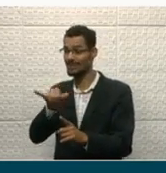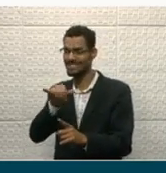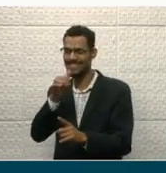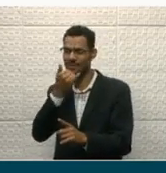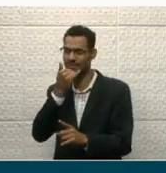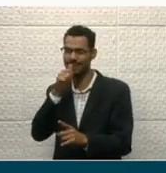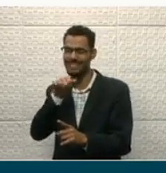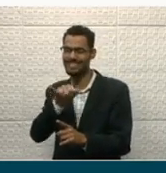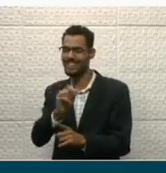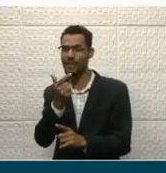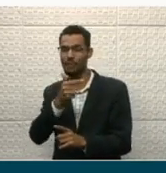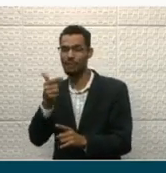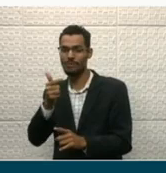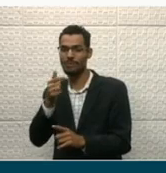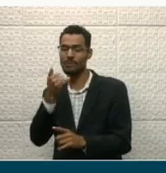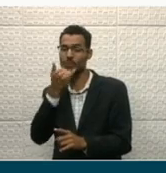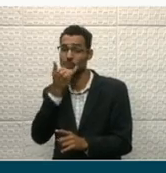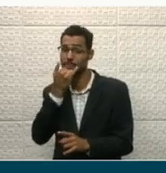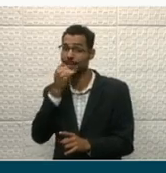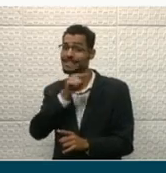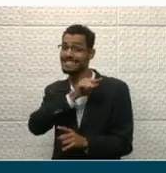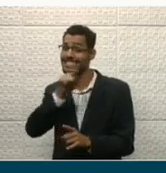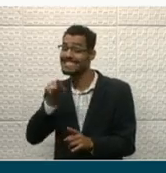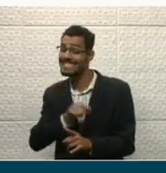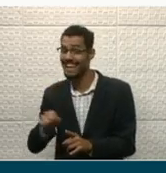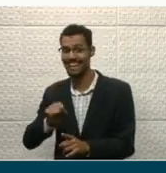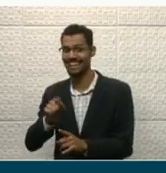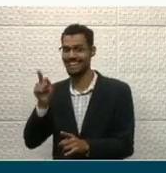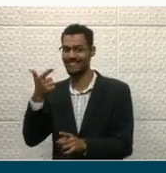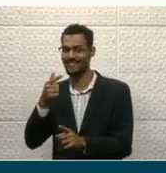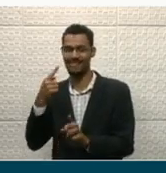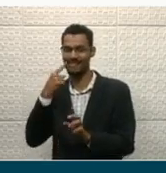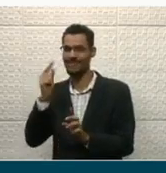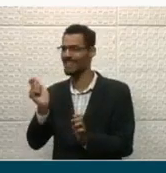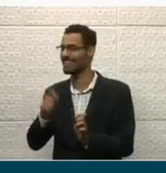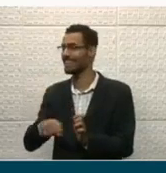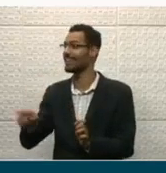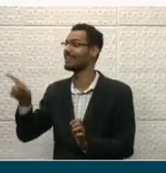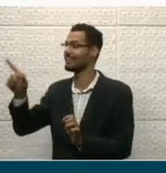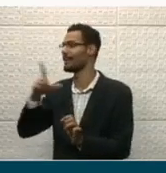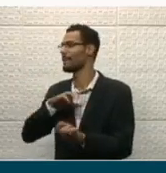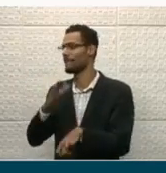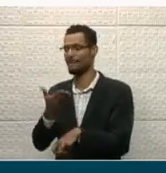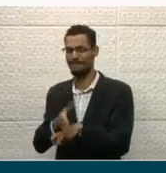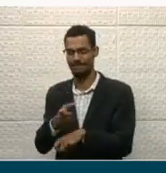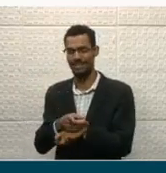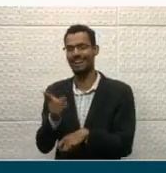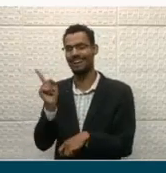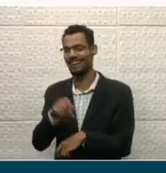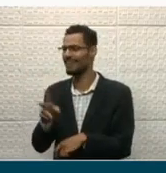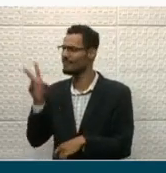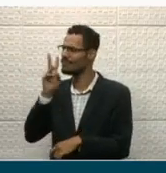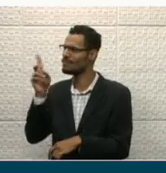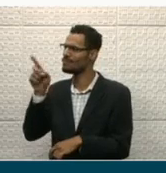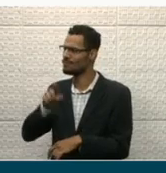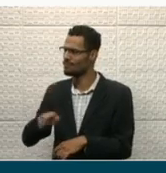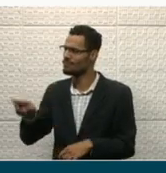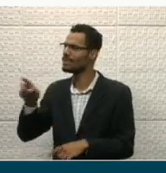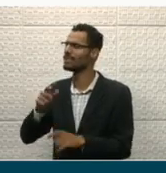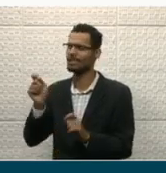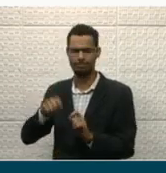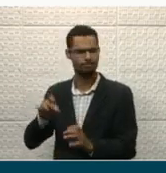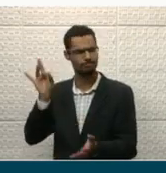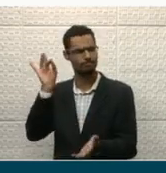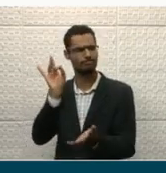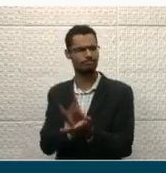evidente nessa expressão da transformação. Então, esse é o procedimento prático que nós temos e que tem